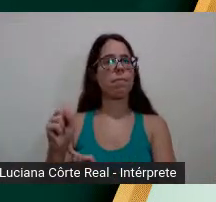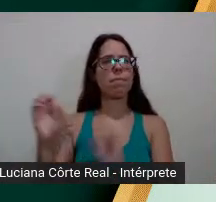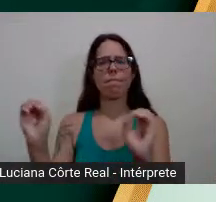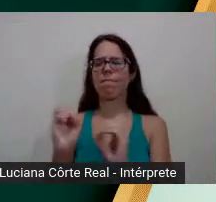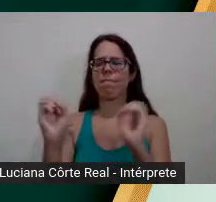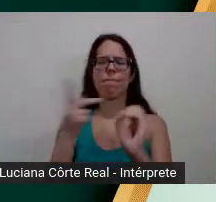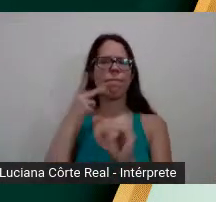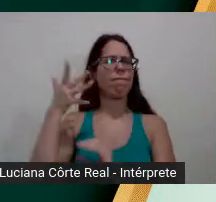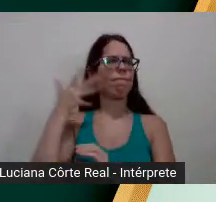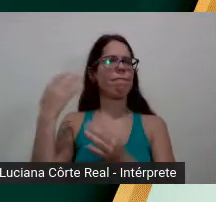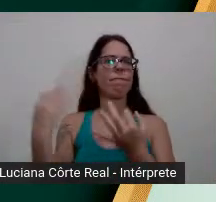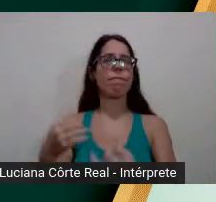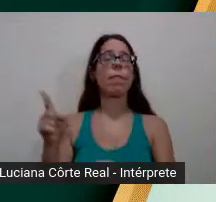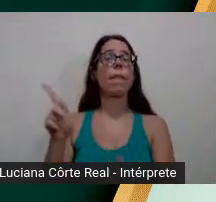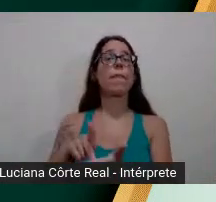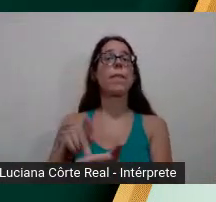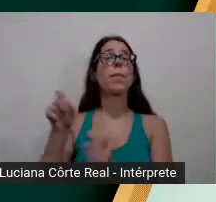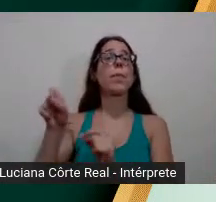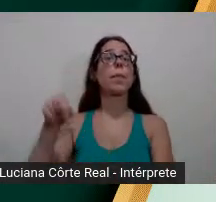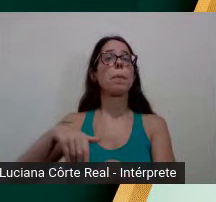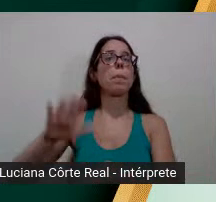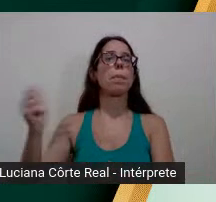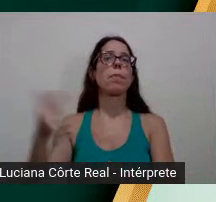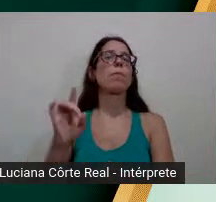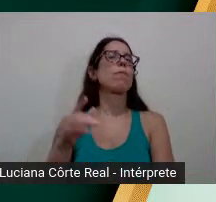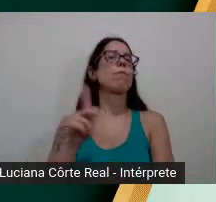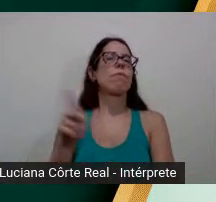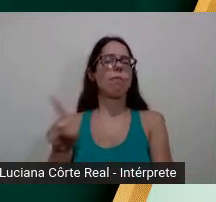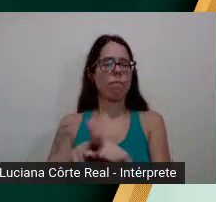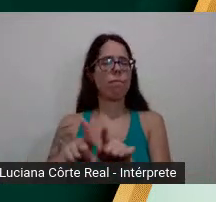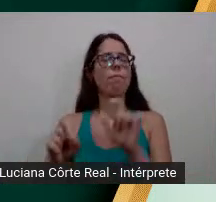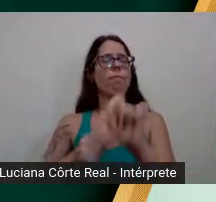professor, um amigo, a professora Sheila.